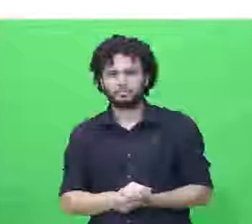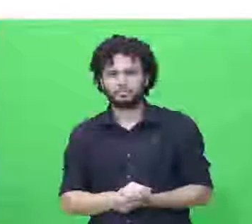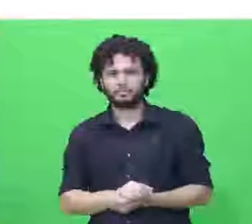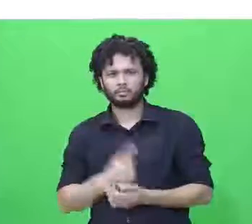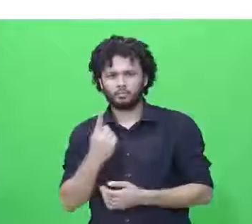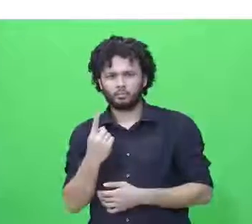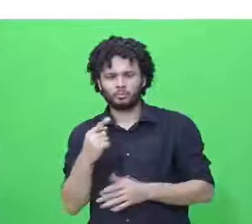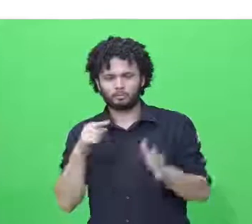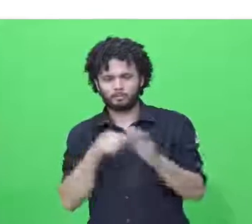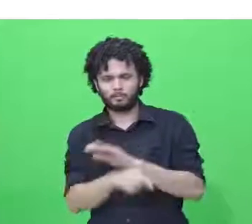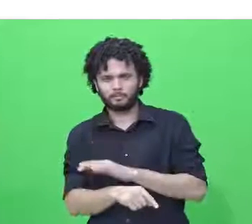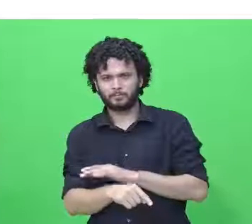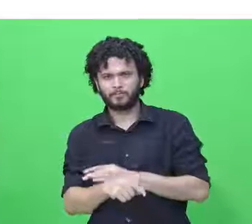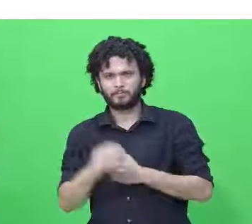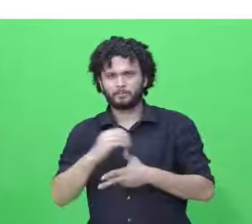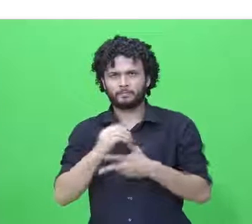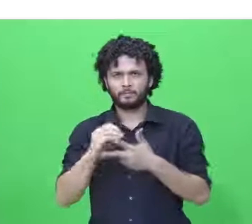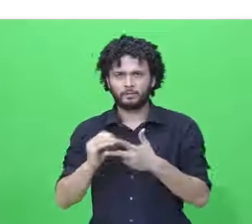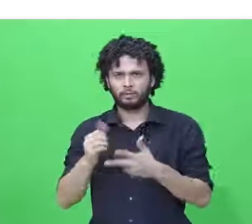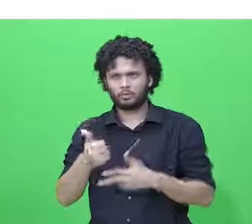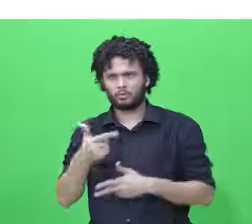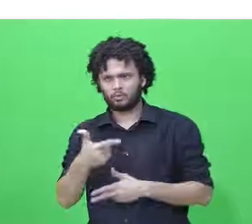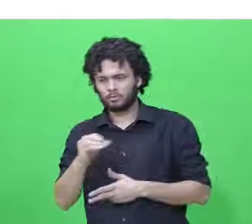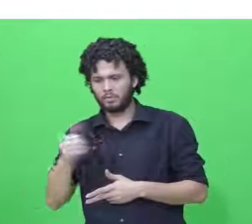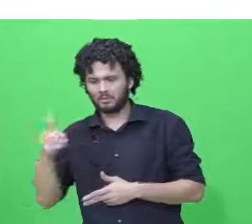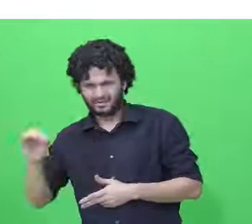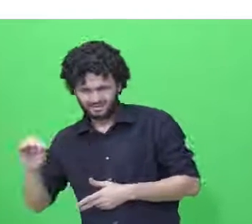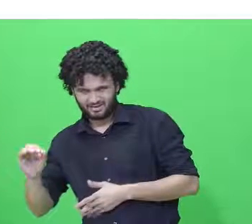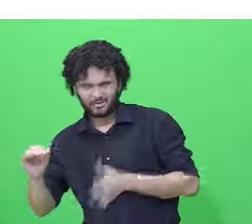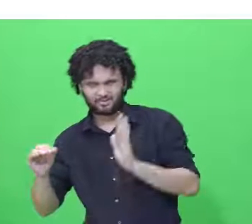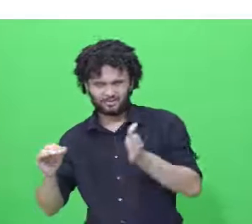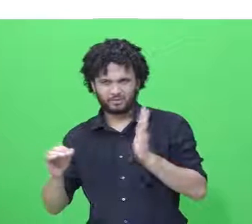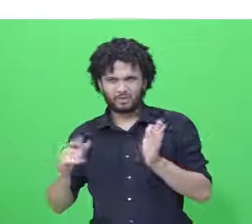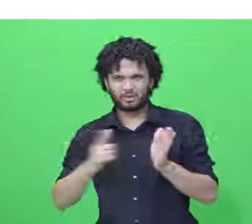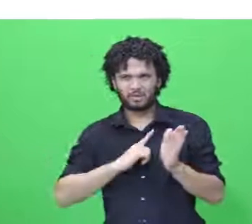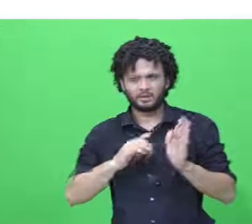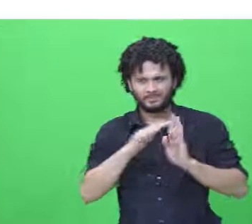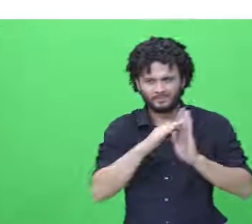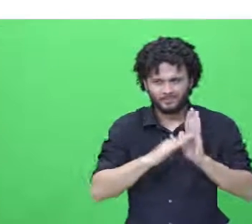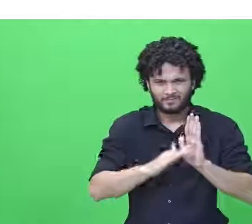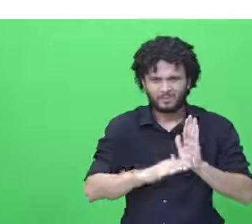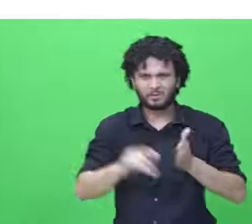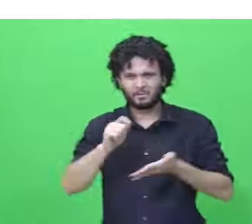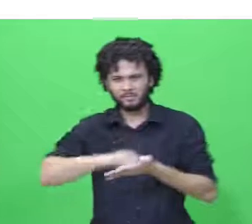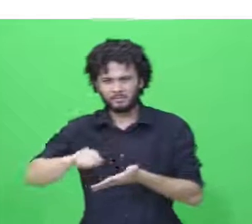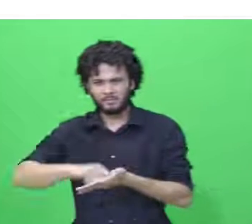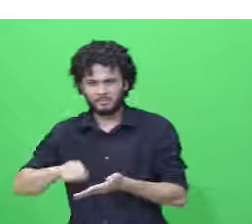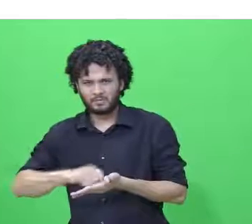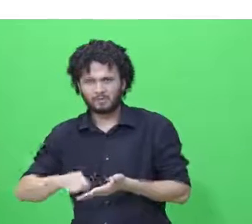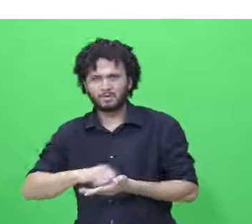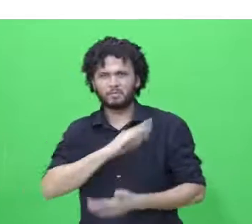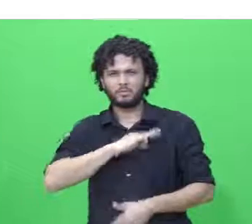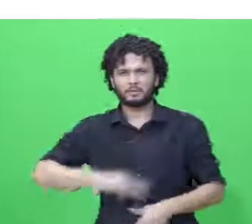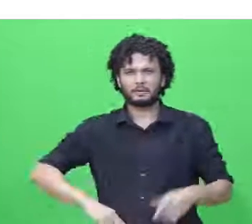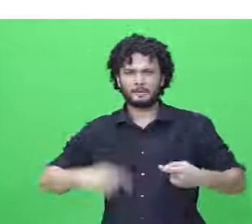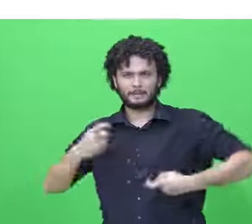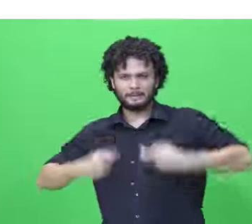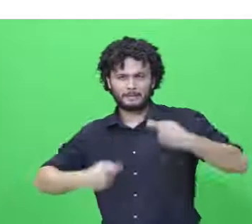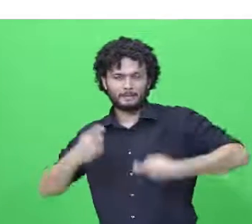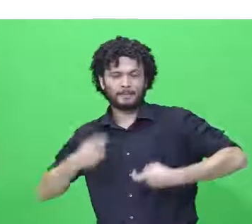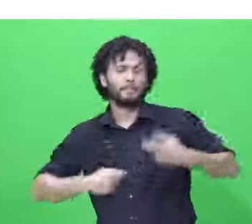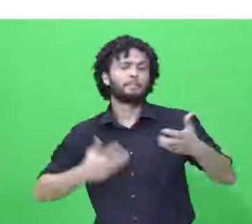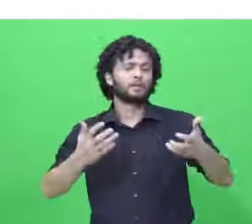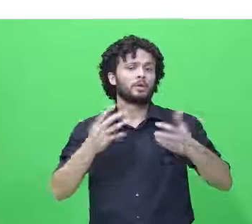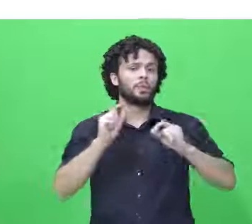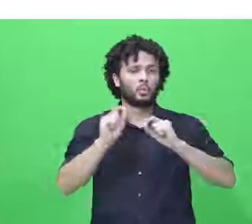Enem 2010. Os generais abaixo assinados, de pleno acordo com o Ministério da Guerra, declararam-se dispostos a